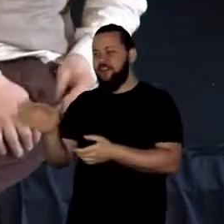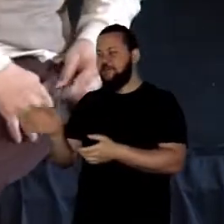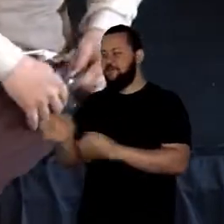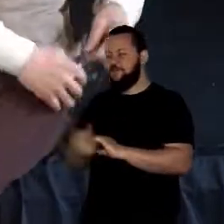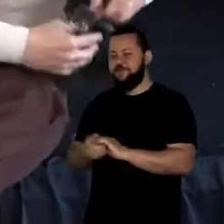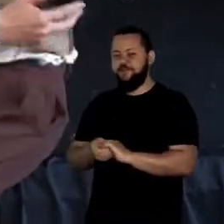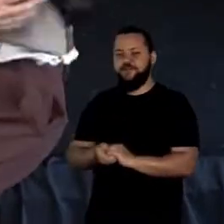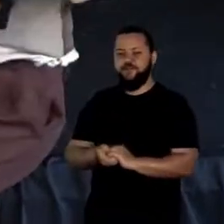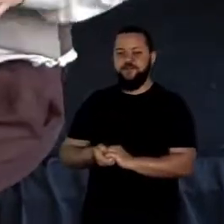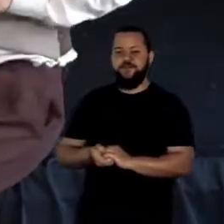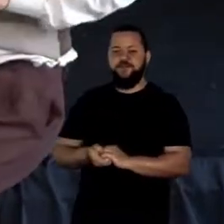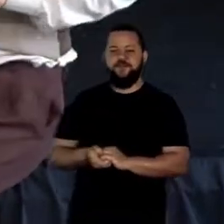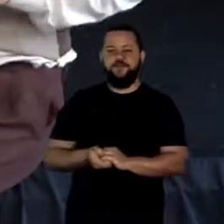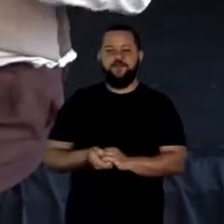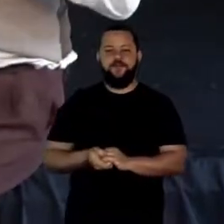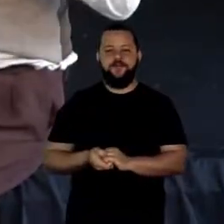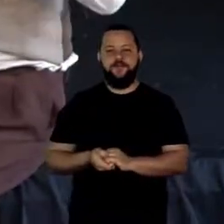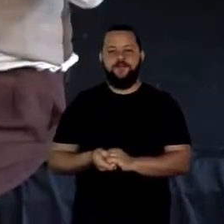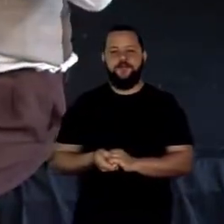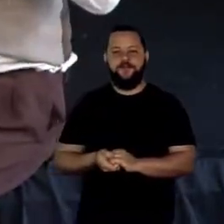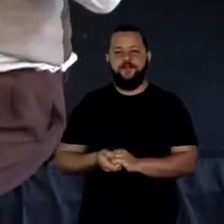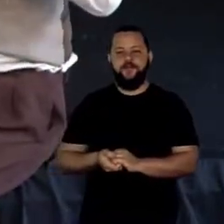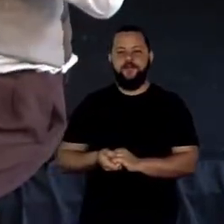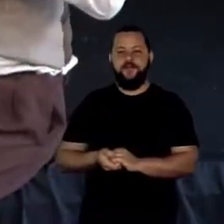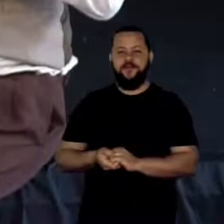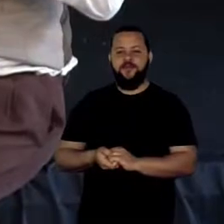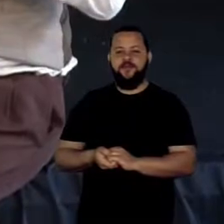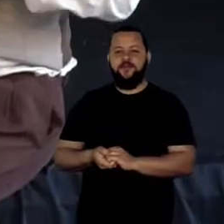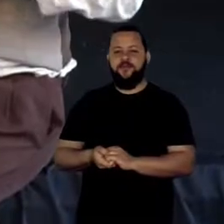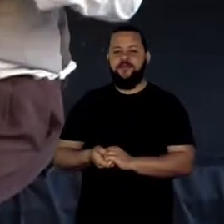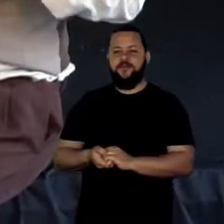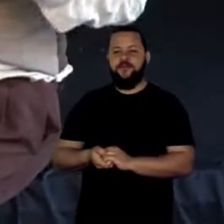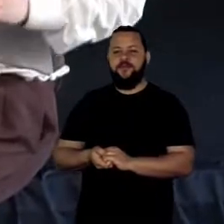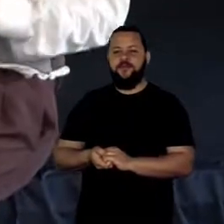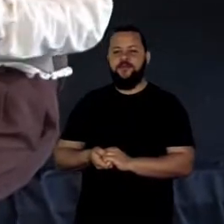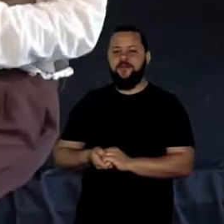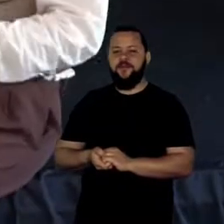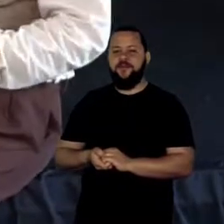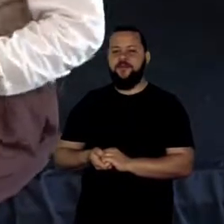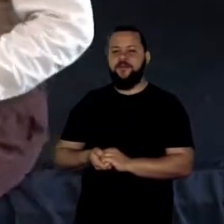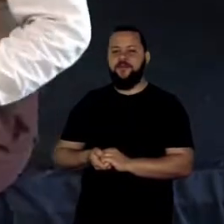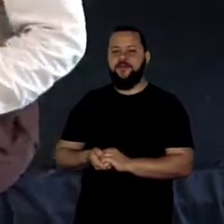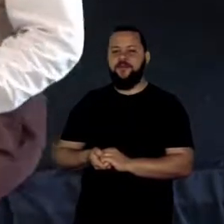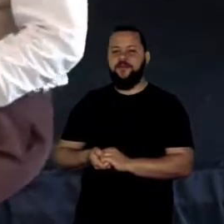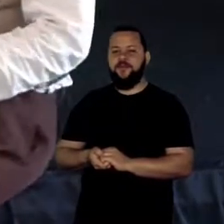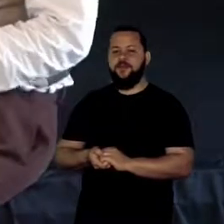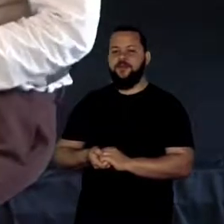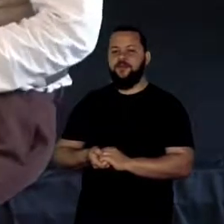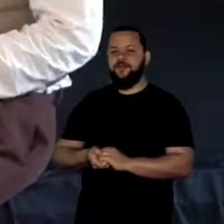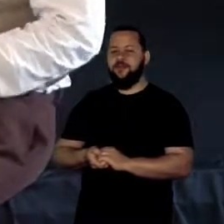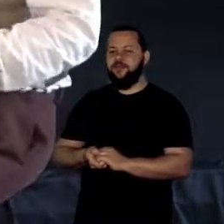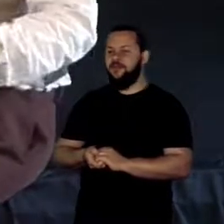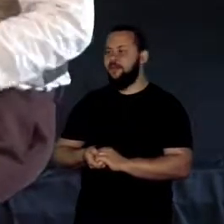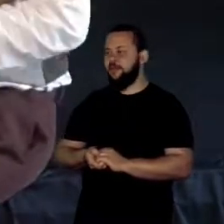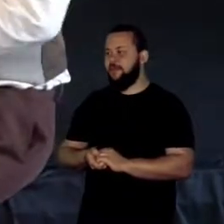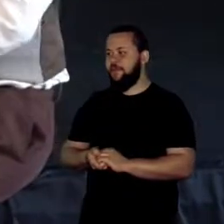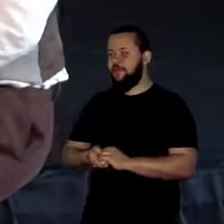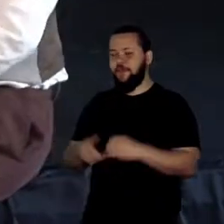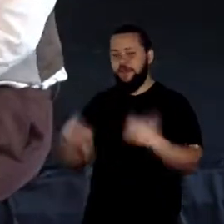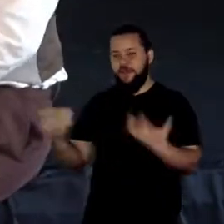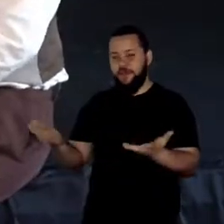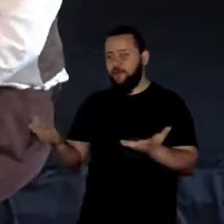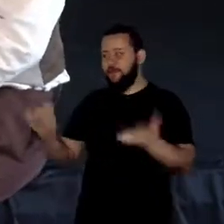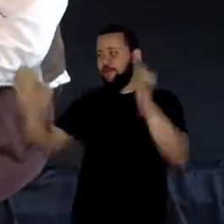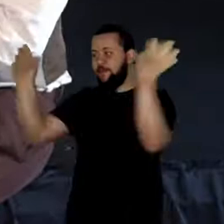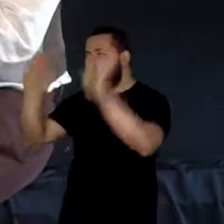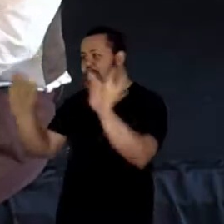Deixa eu ver se eu desliguei meu microfone. Quer que desligue? Deixa assim. Tá, muito feliz